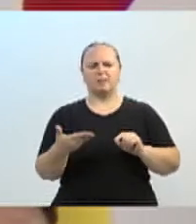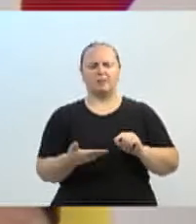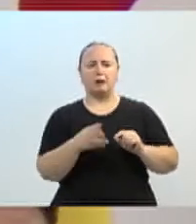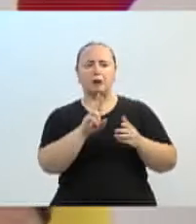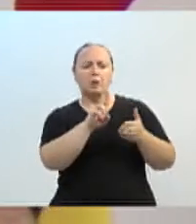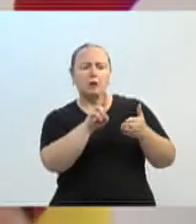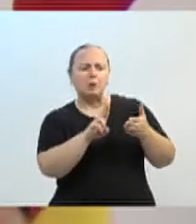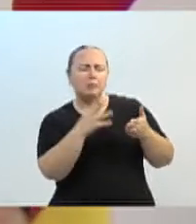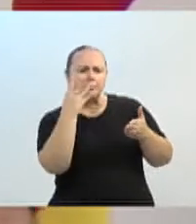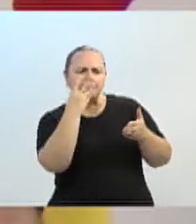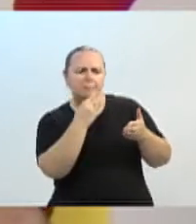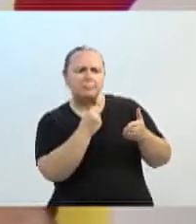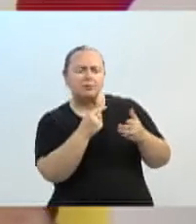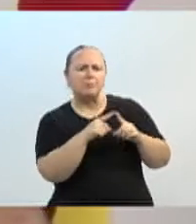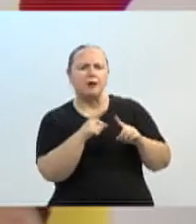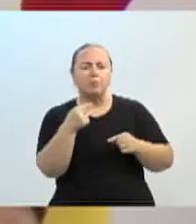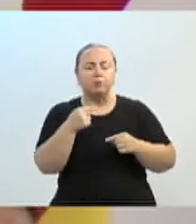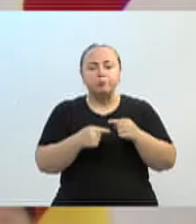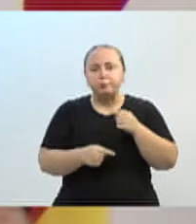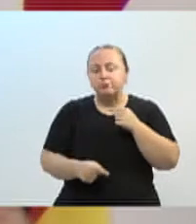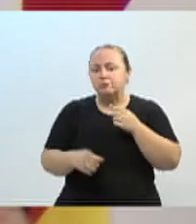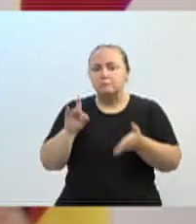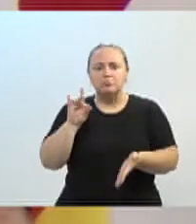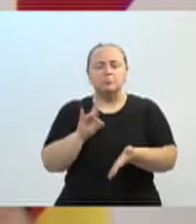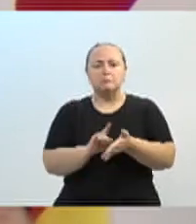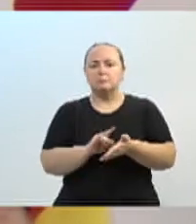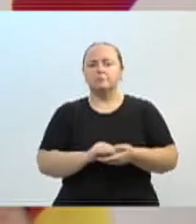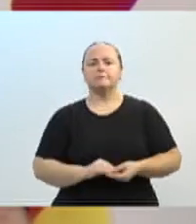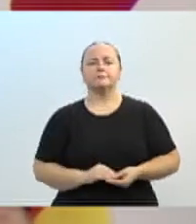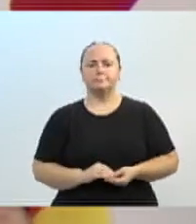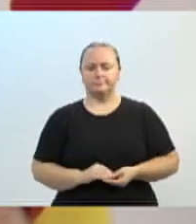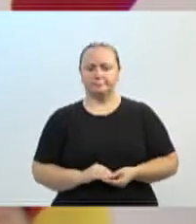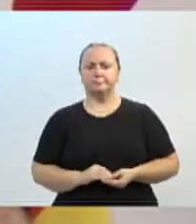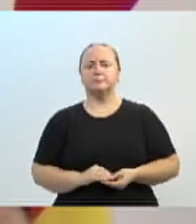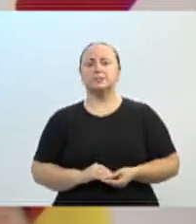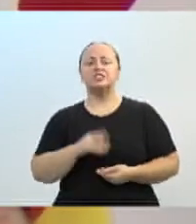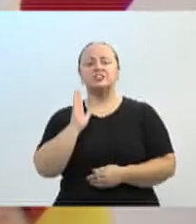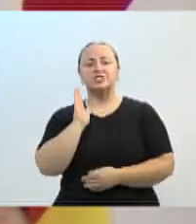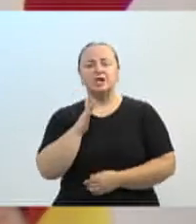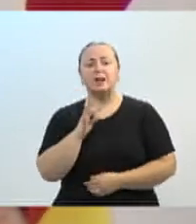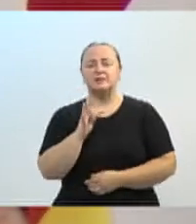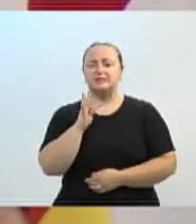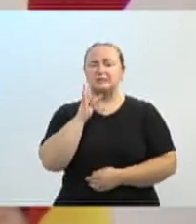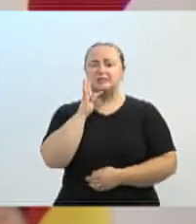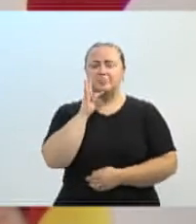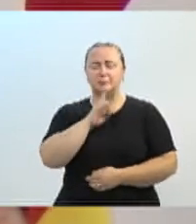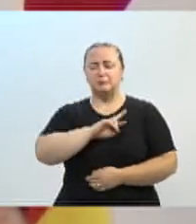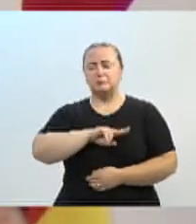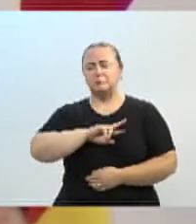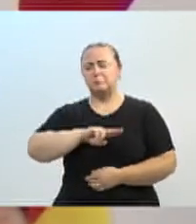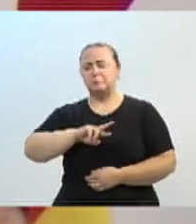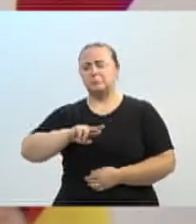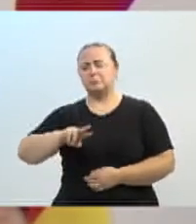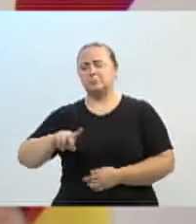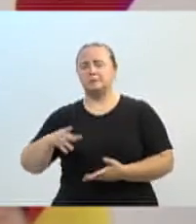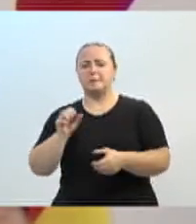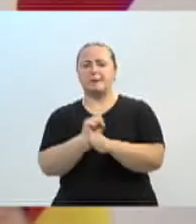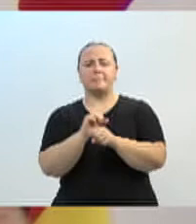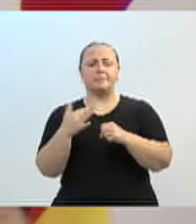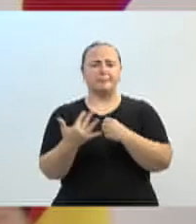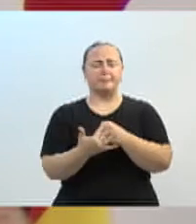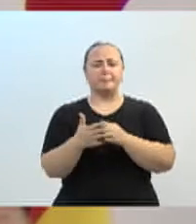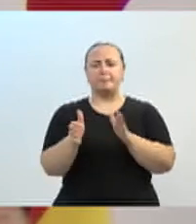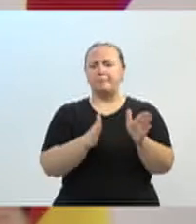palavras. Não bastasse todas as obrigações tributárias e a dificuldade imposta pela pandemia,